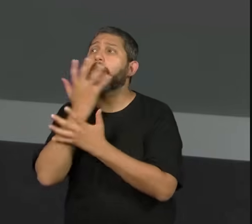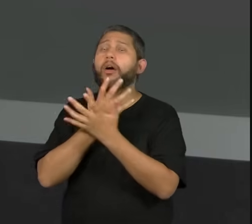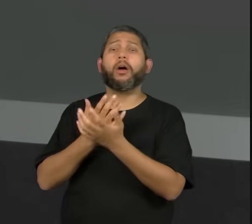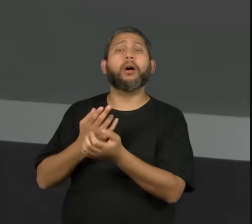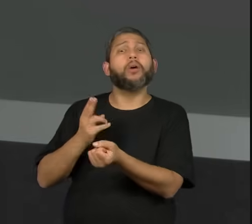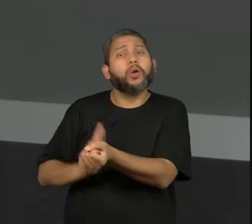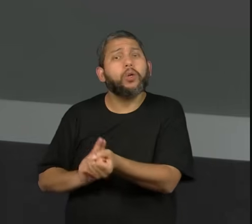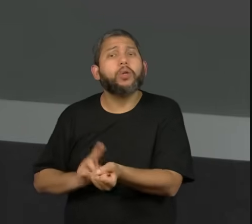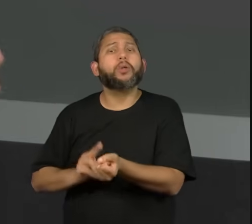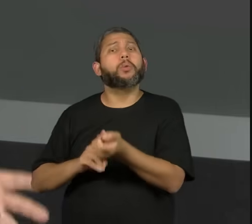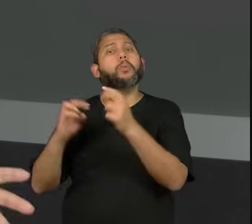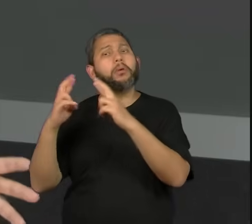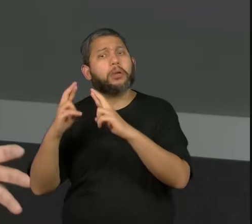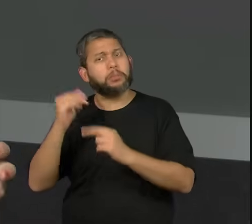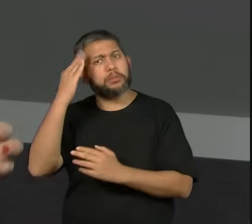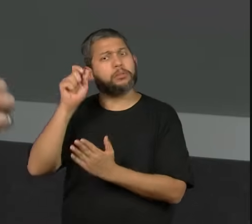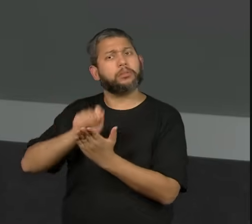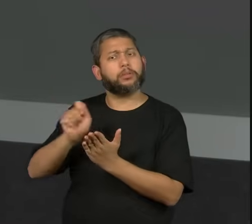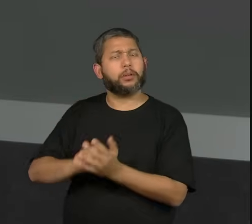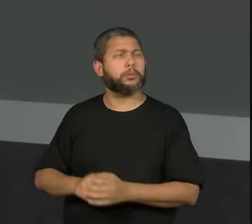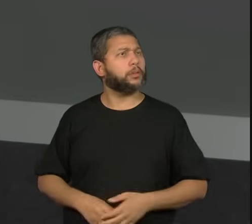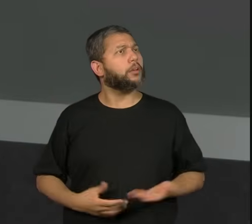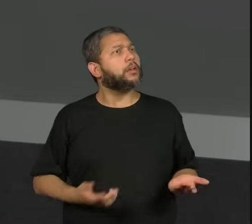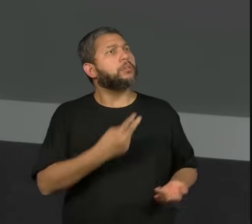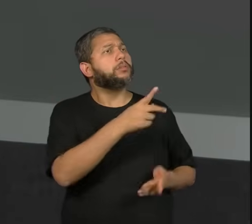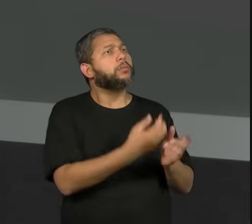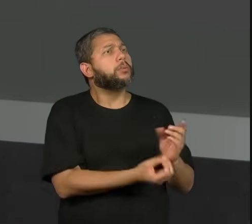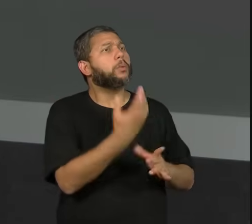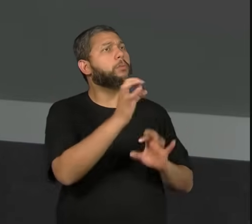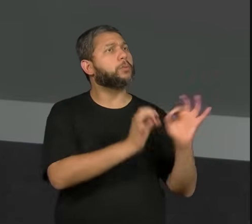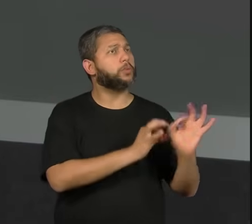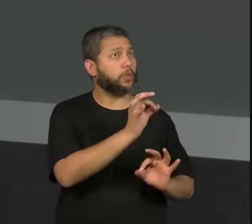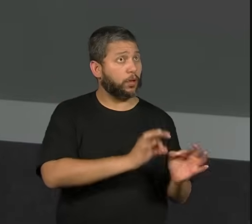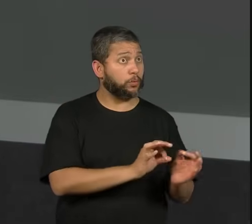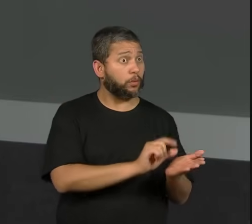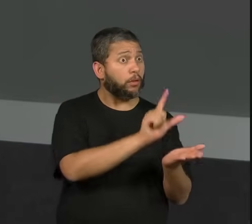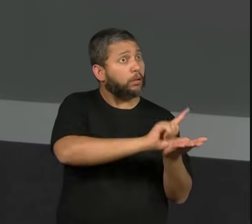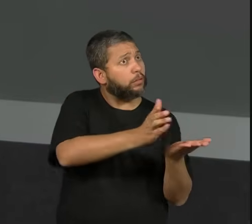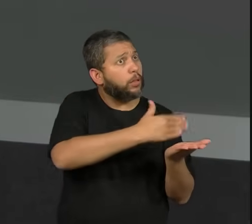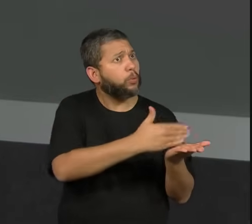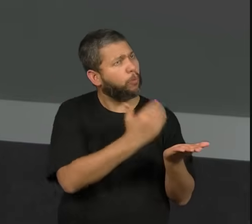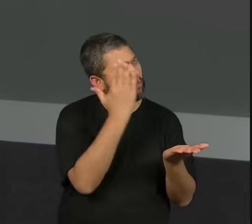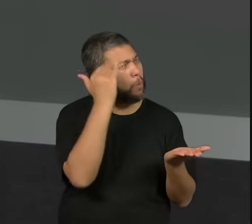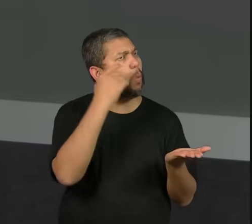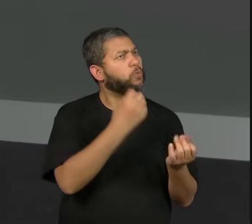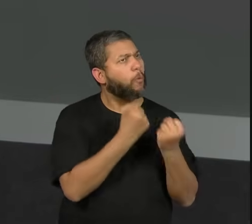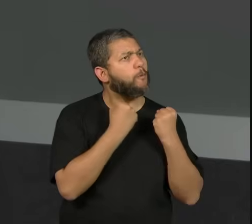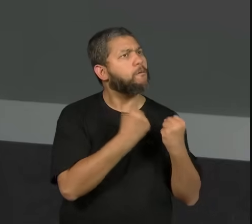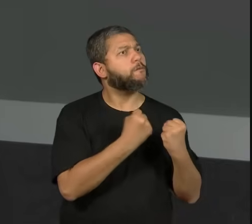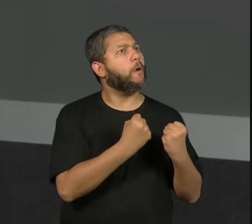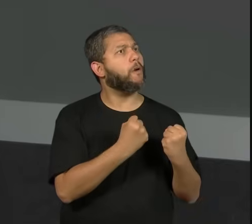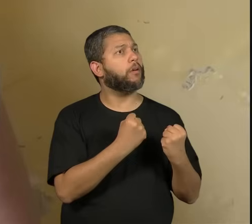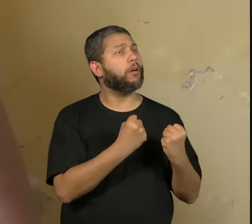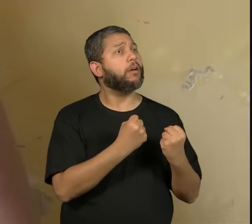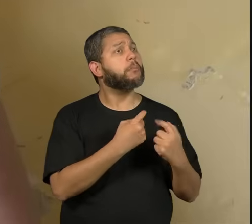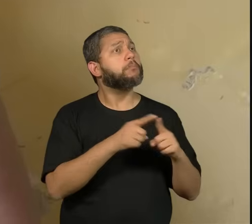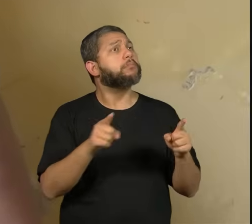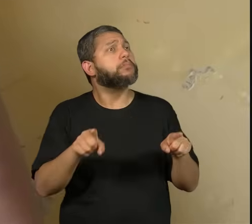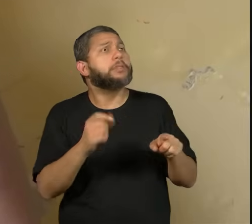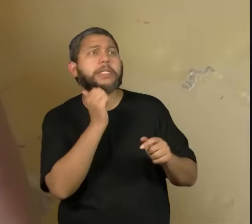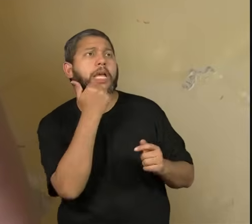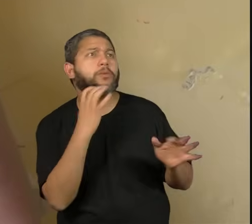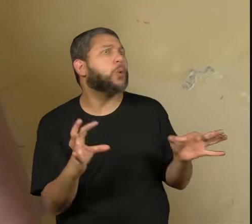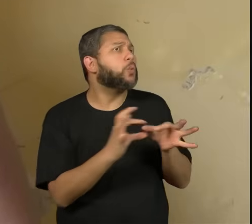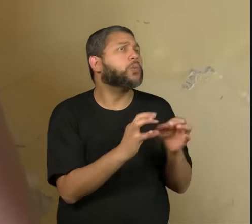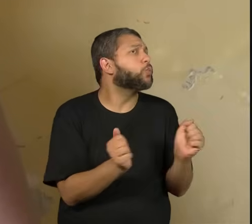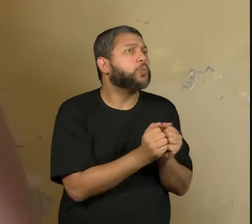ideia de unir a ciência com uma forma de literatura que é tão forte, tão bonita no Nordeste do nosso país? E a gente